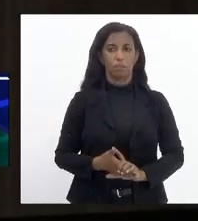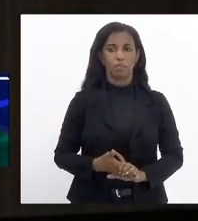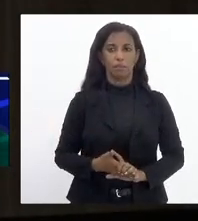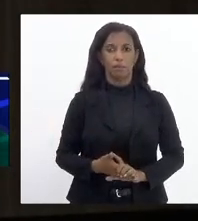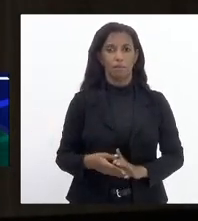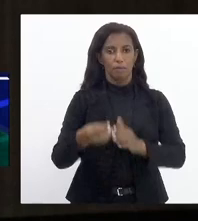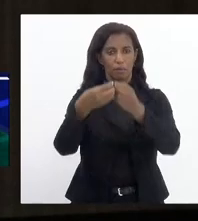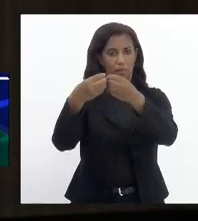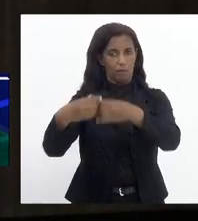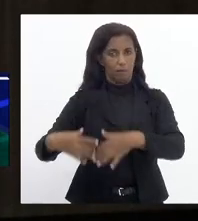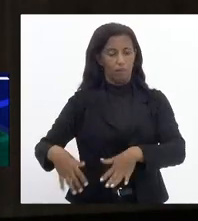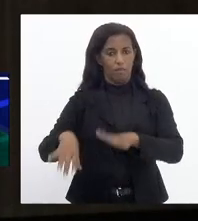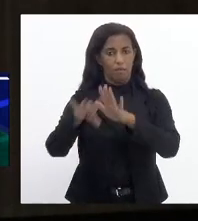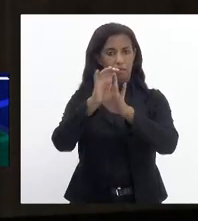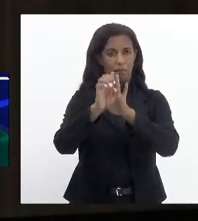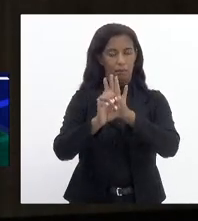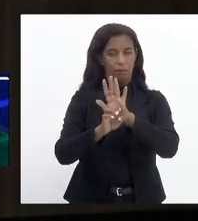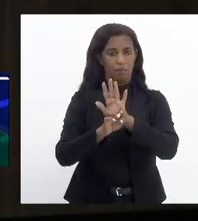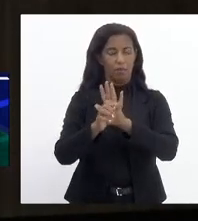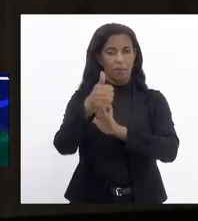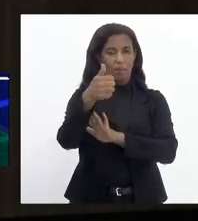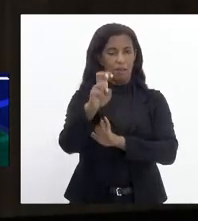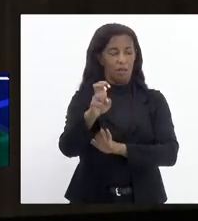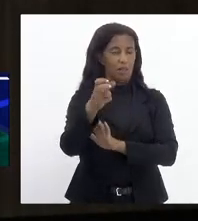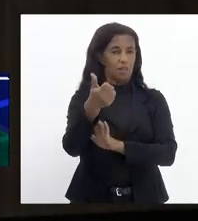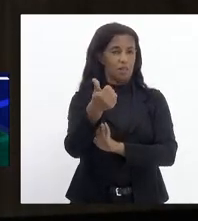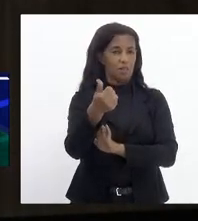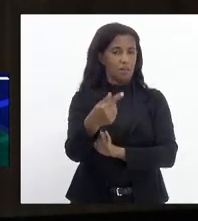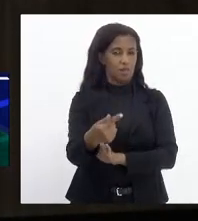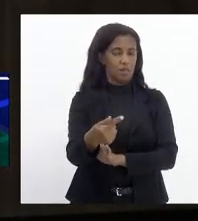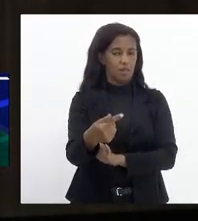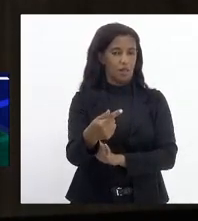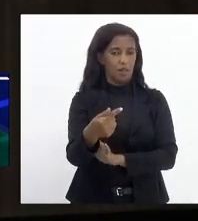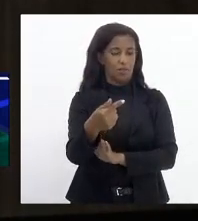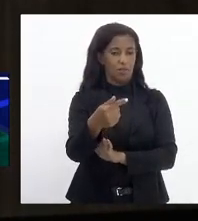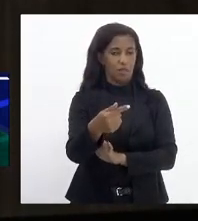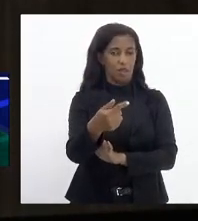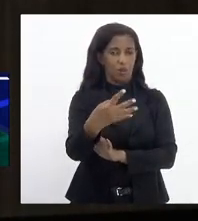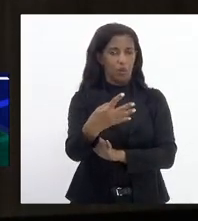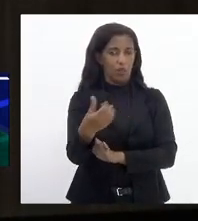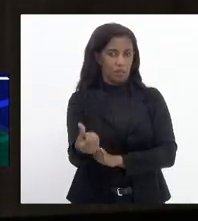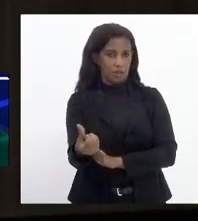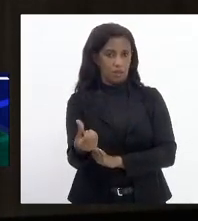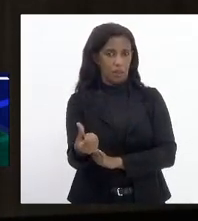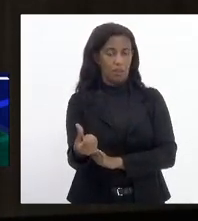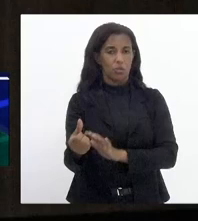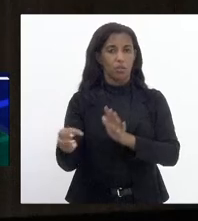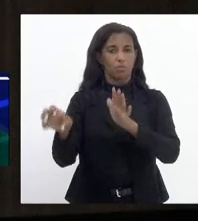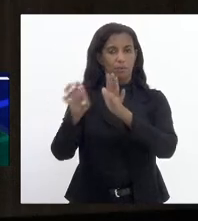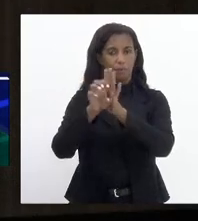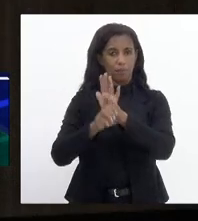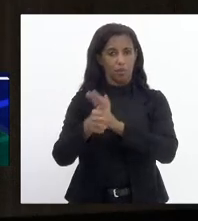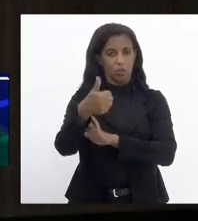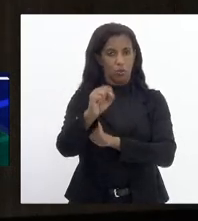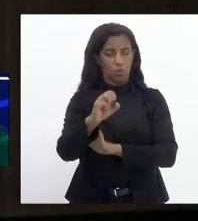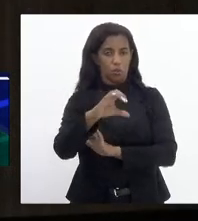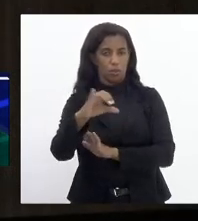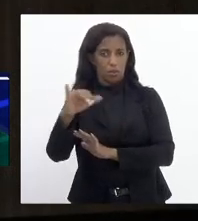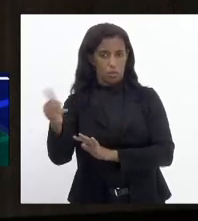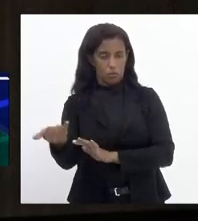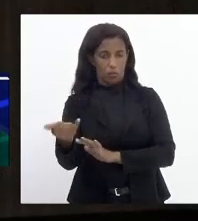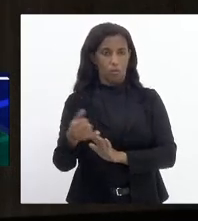pela prejudicabilidade das emendas 15, 17 e 46, pela emenda 18 da CCJ, pela prejudicabilidade das